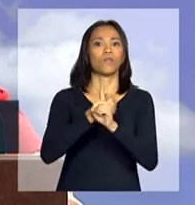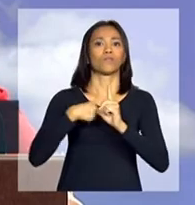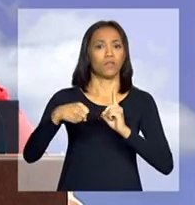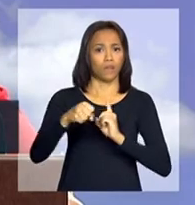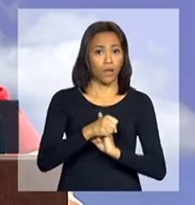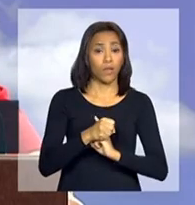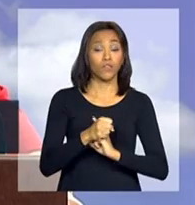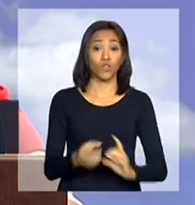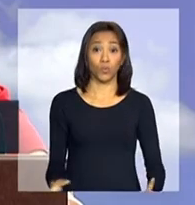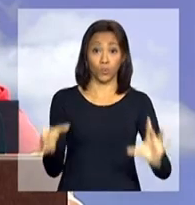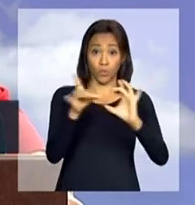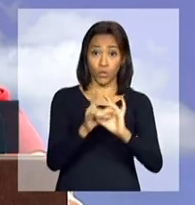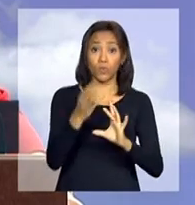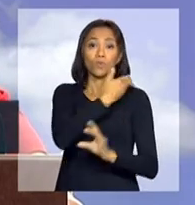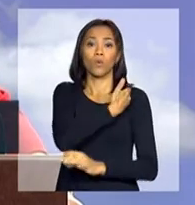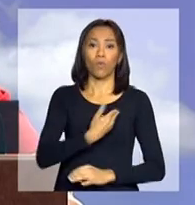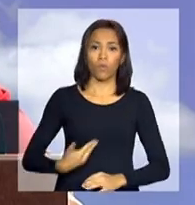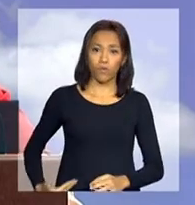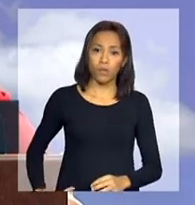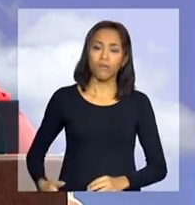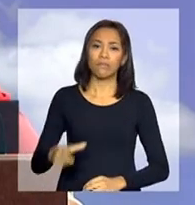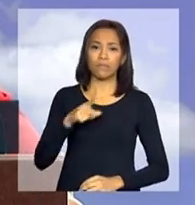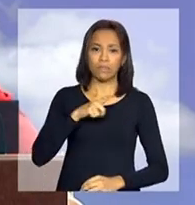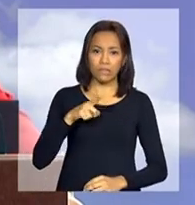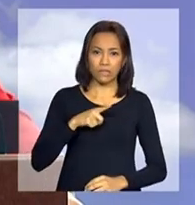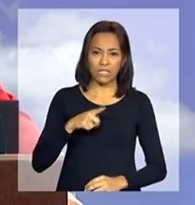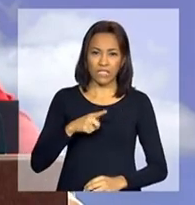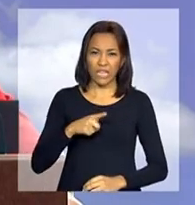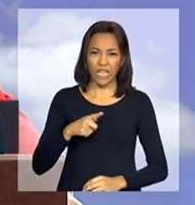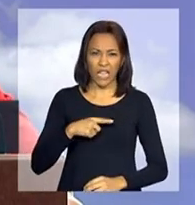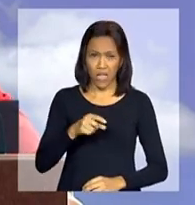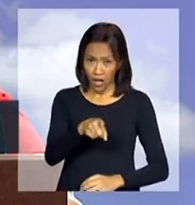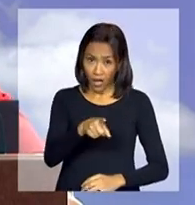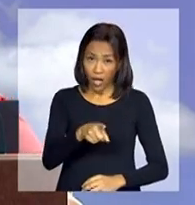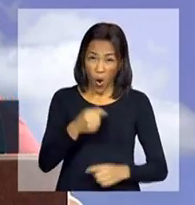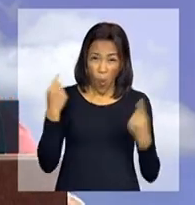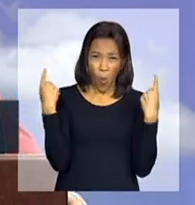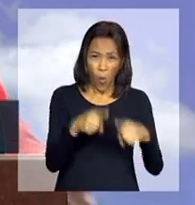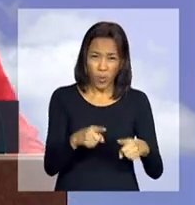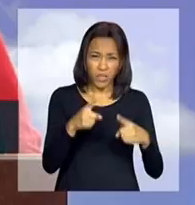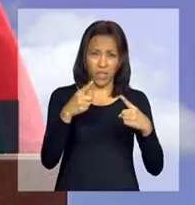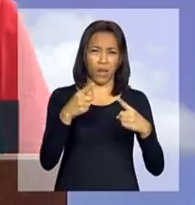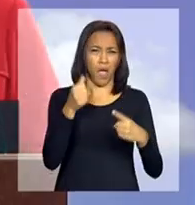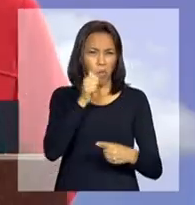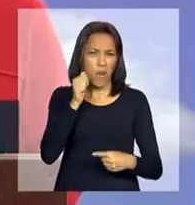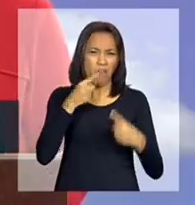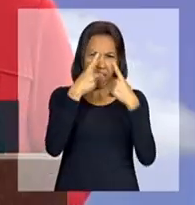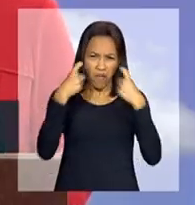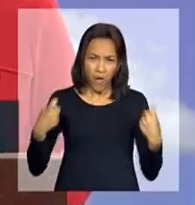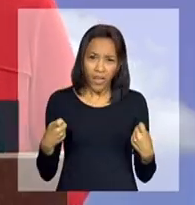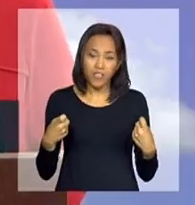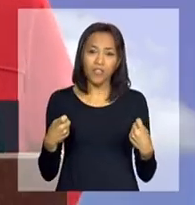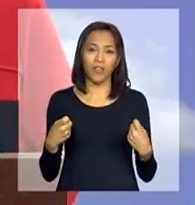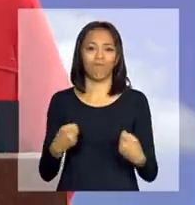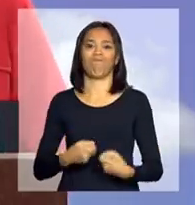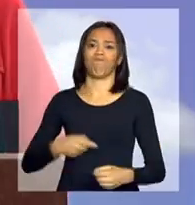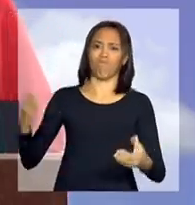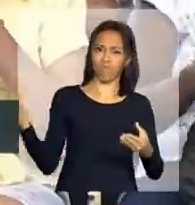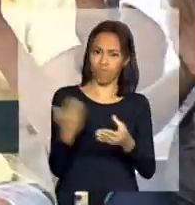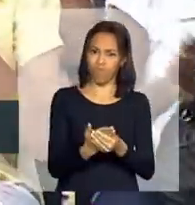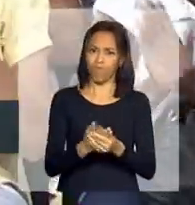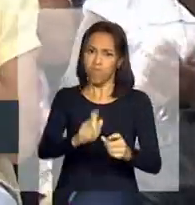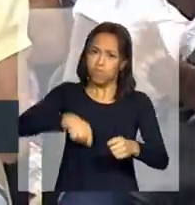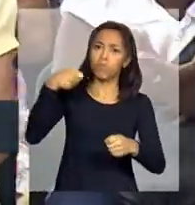os governos tenham Tolerância Zero com a violência praticada contra a mulher é